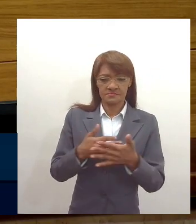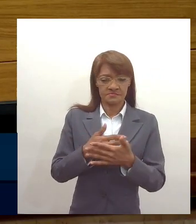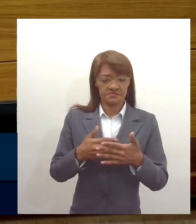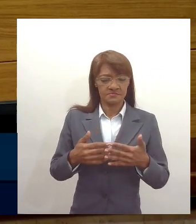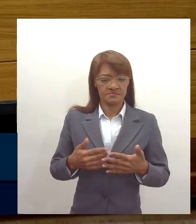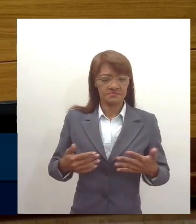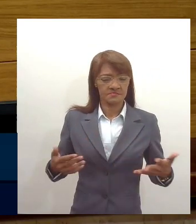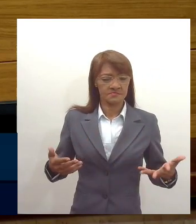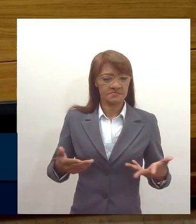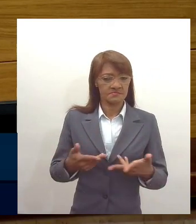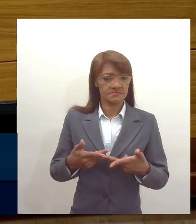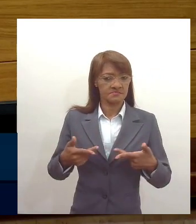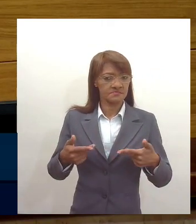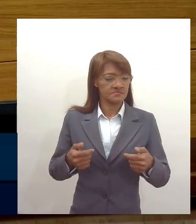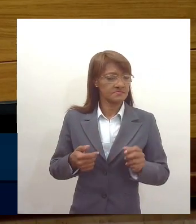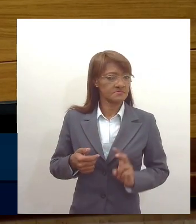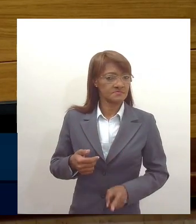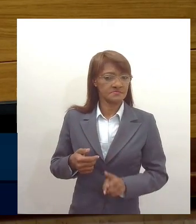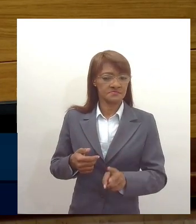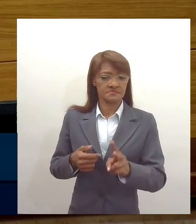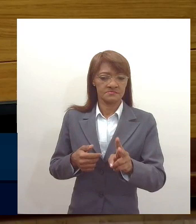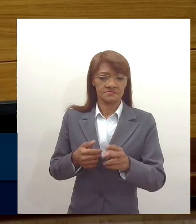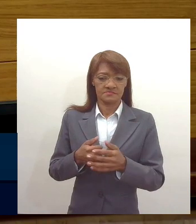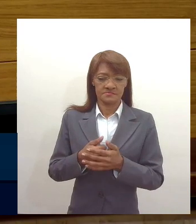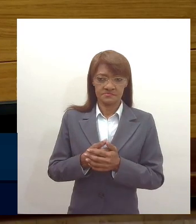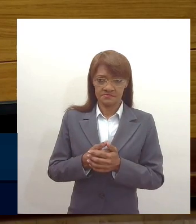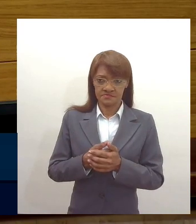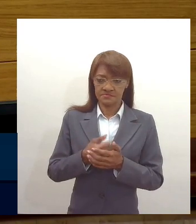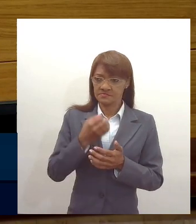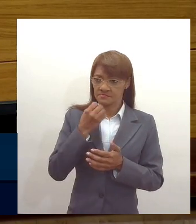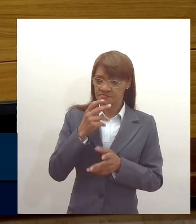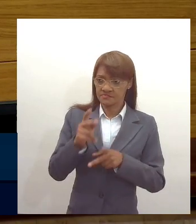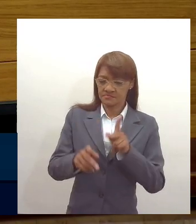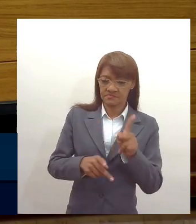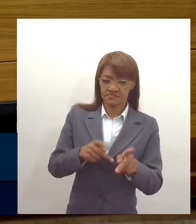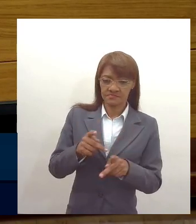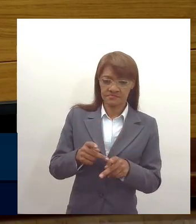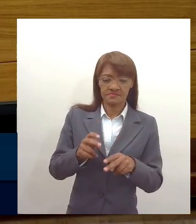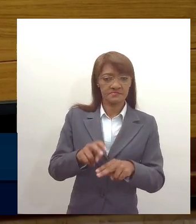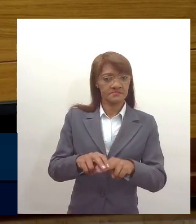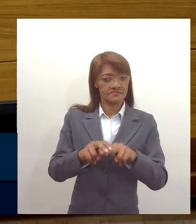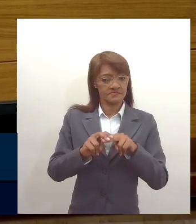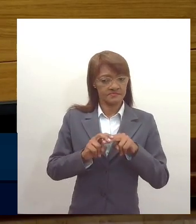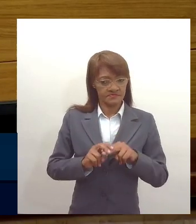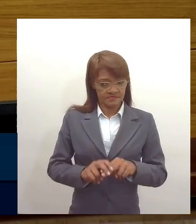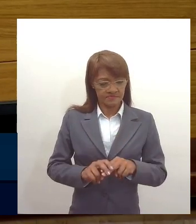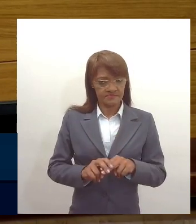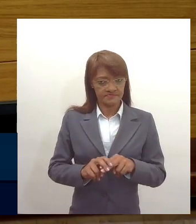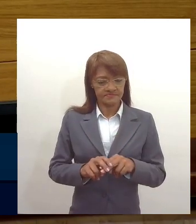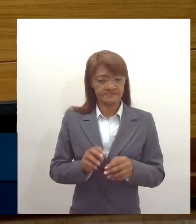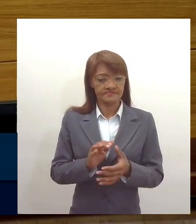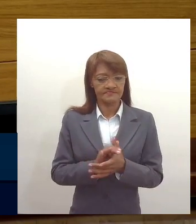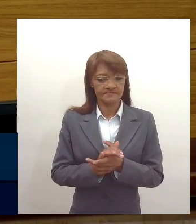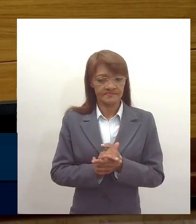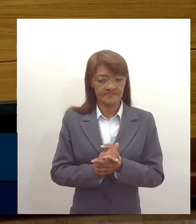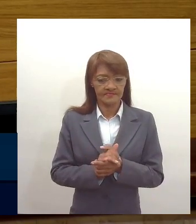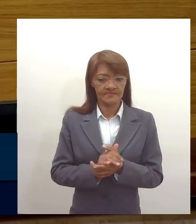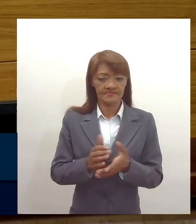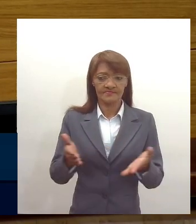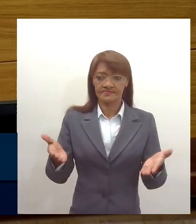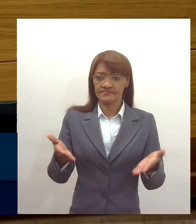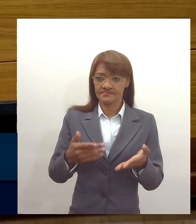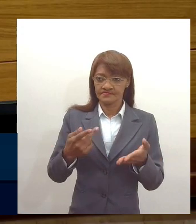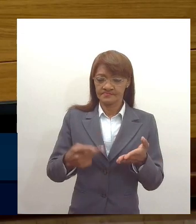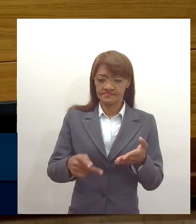às necessidades da população. Portanto, fica aqui registrado nos anais dessa casa os 154